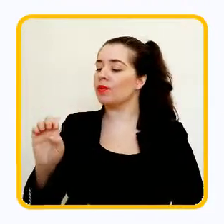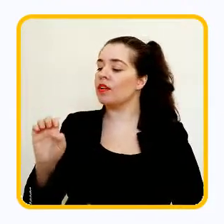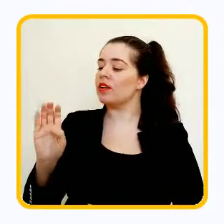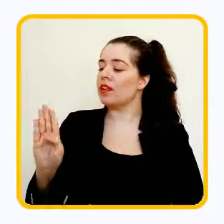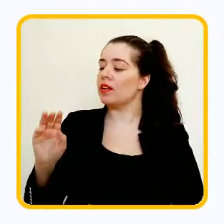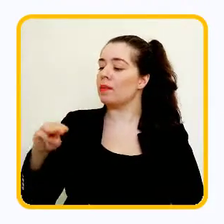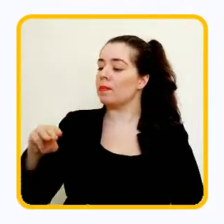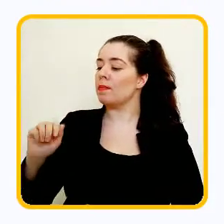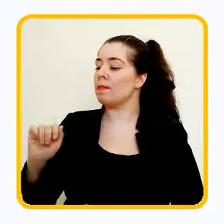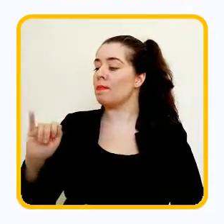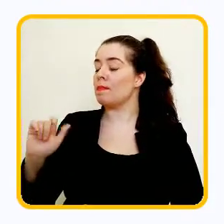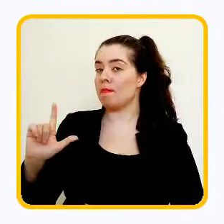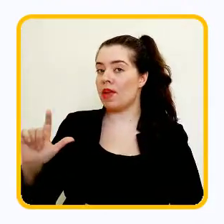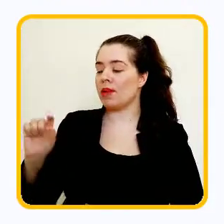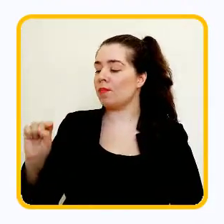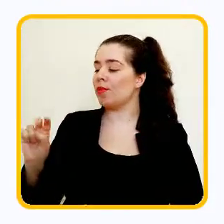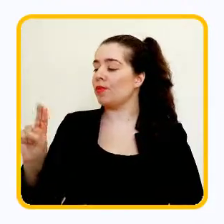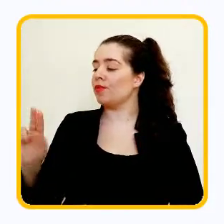meio do endereço